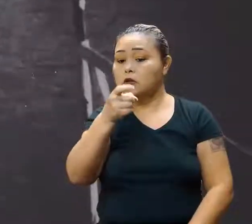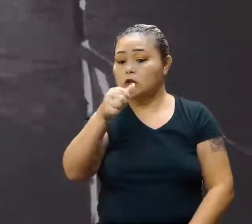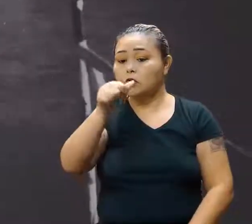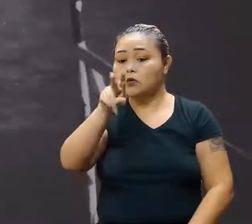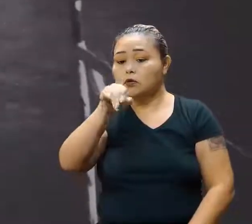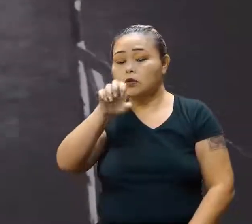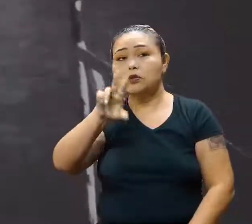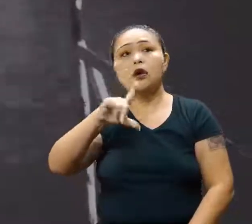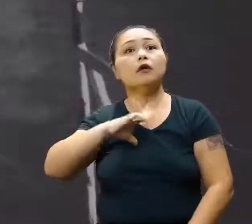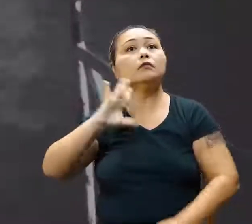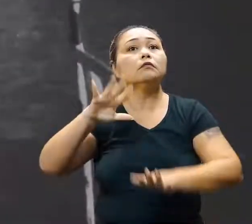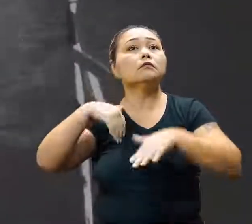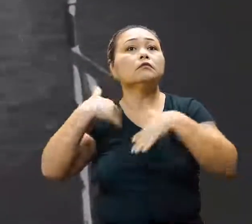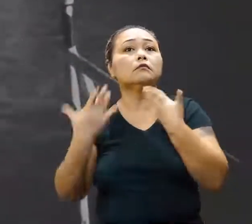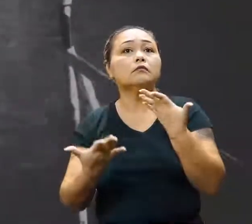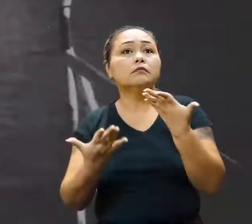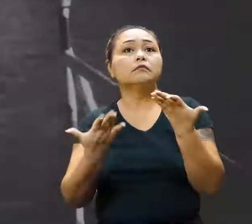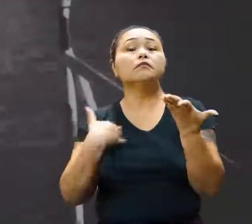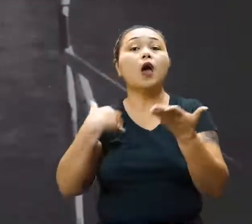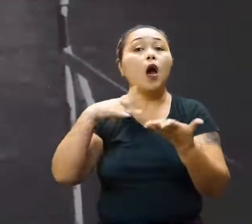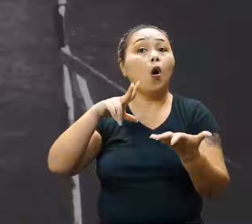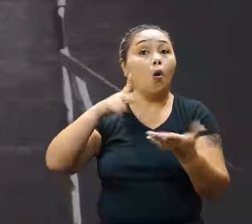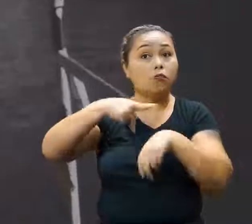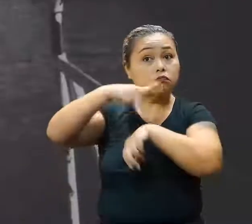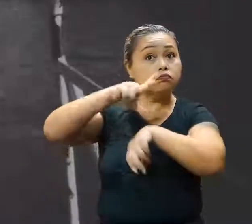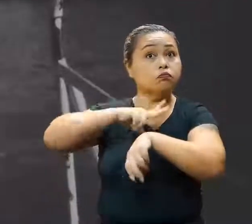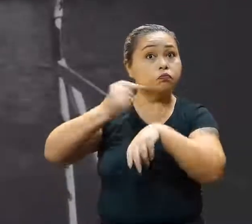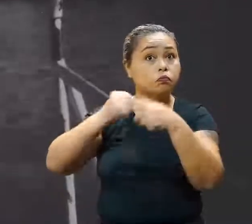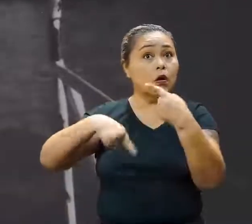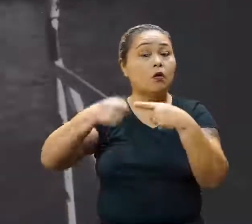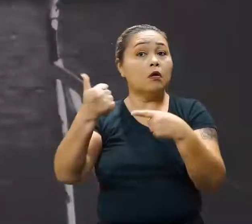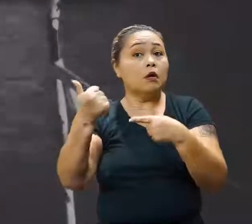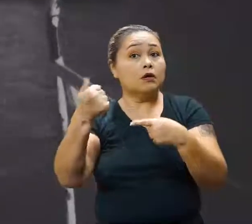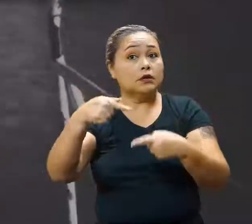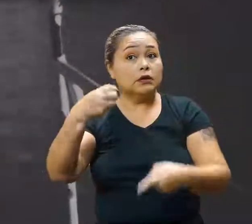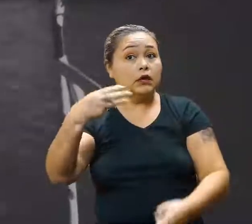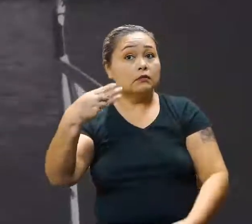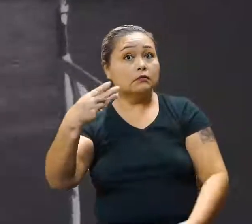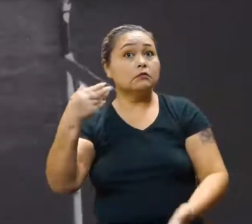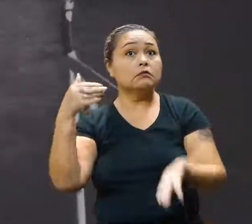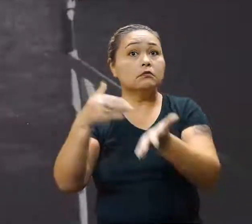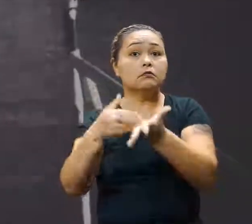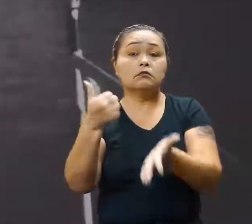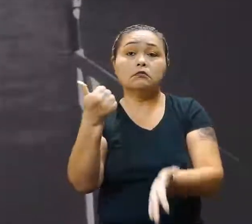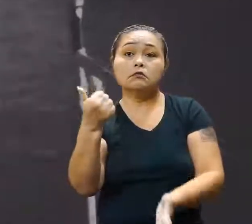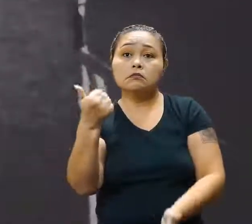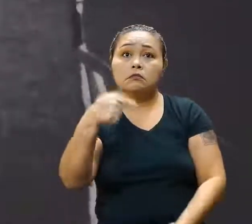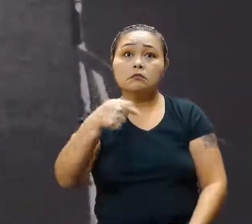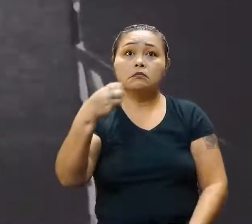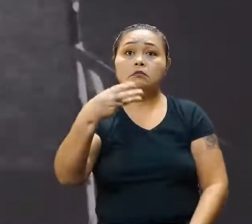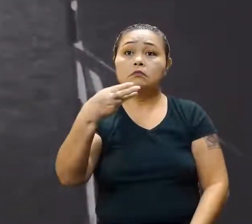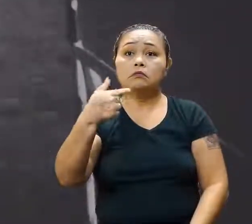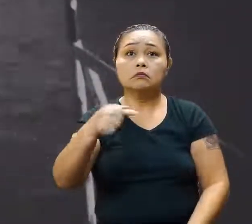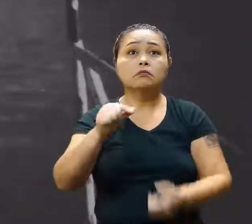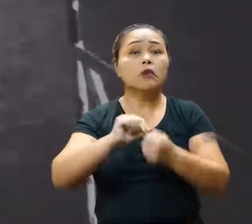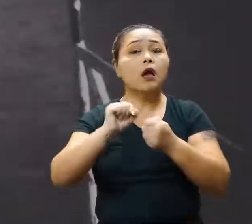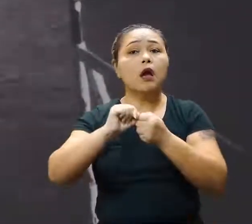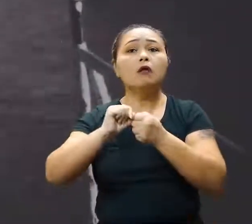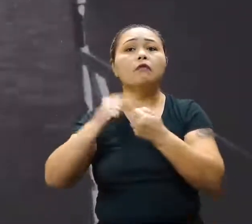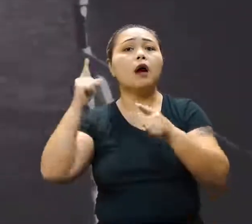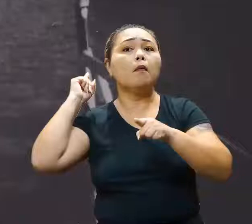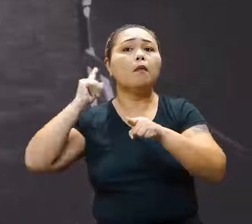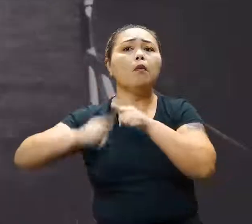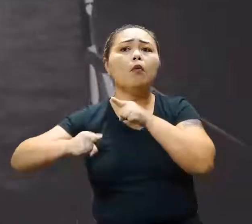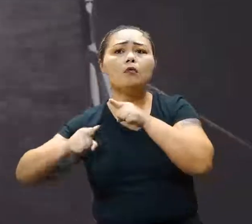1733 a 37, através das cartas régias, vai proibir a navegação pelos